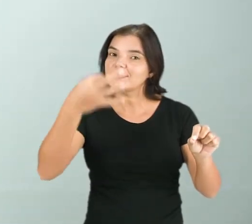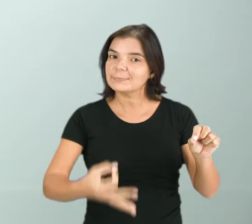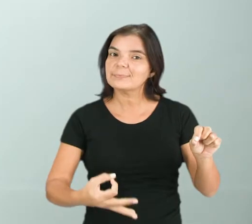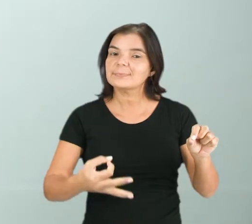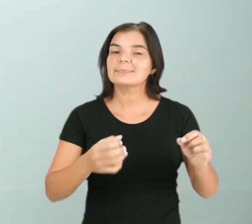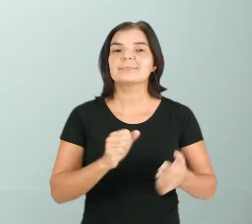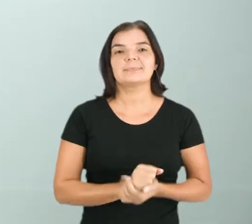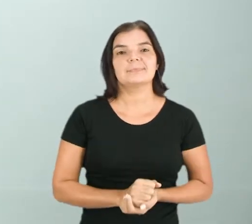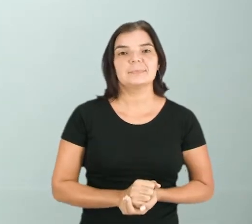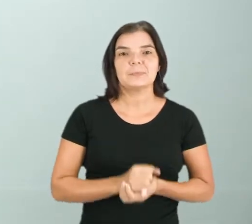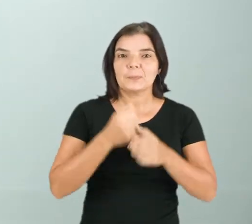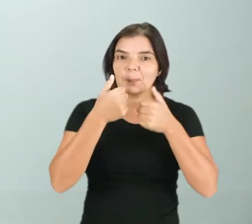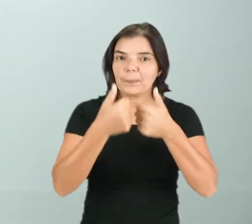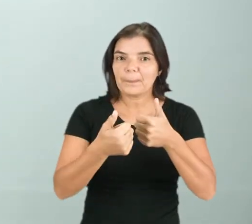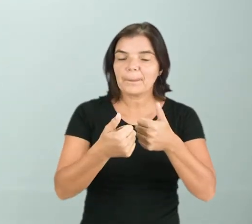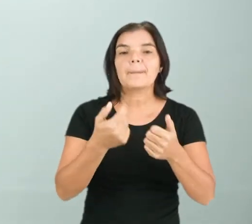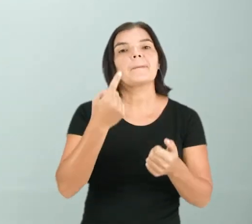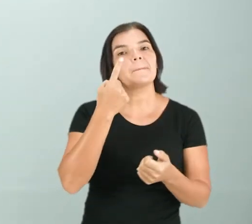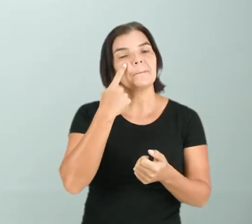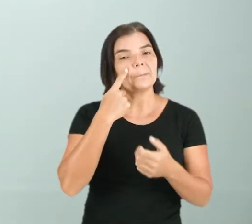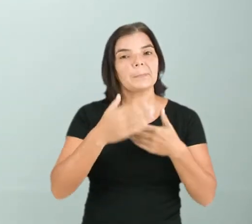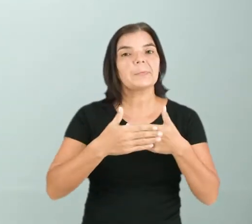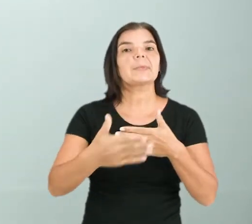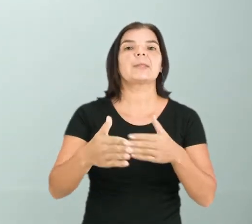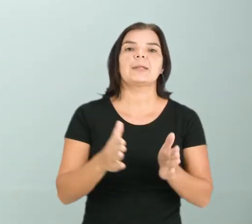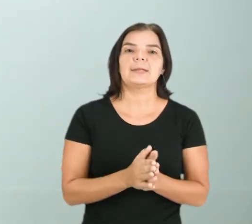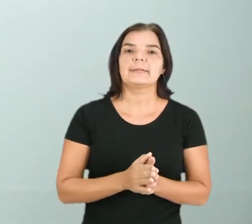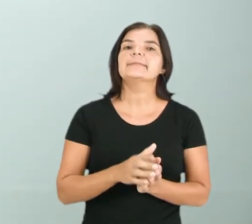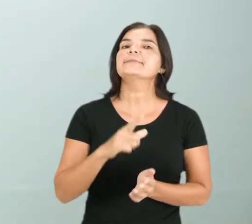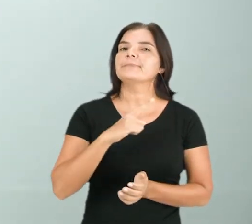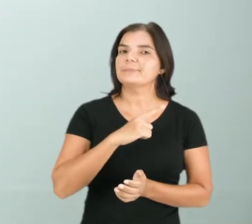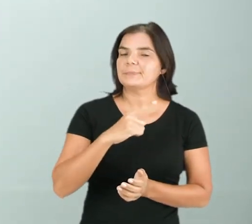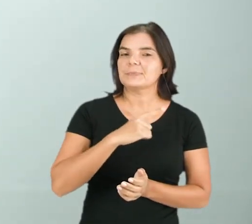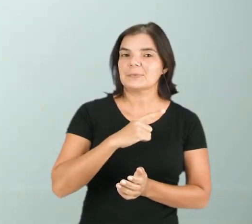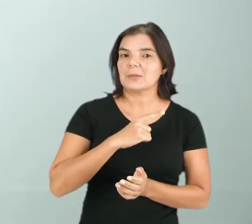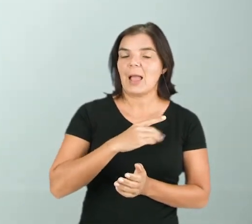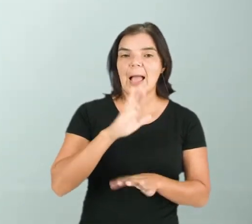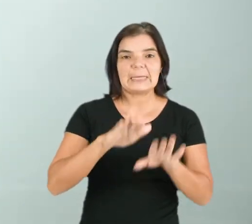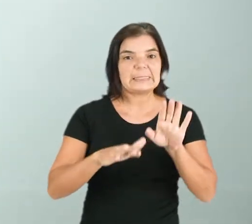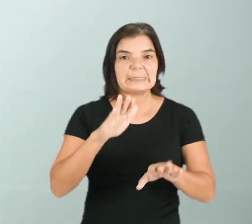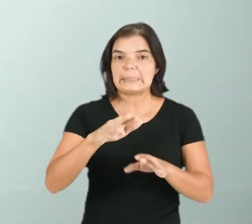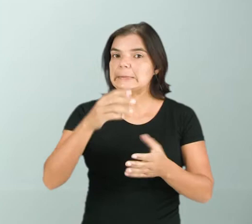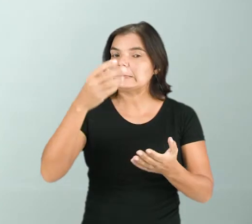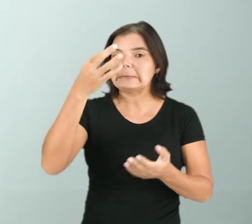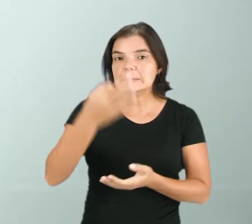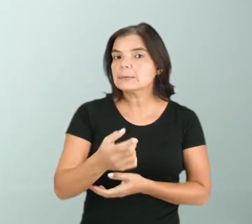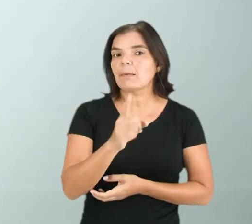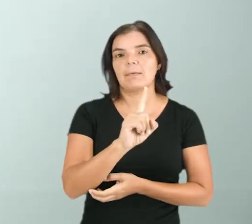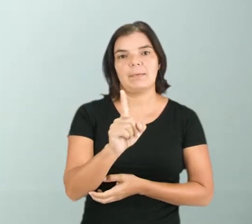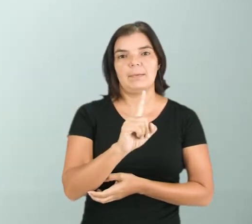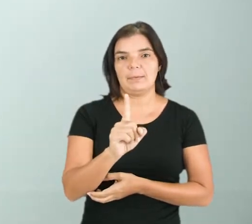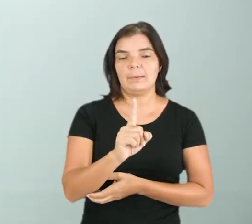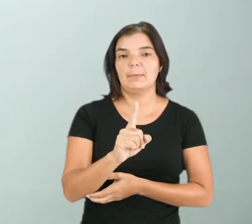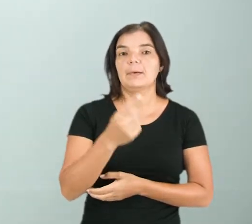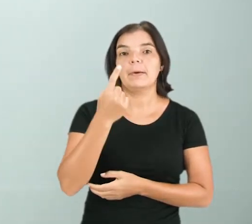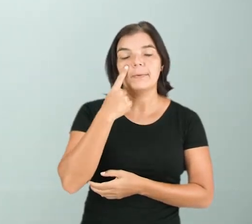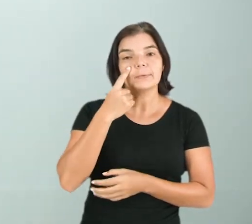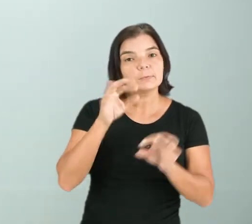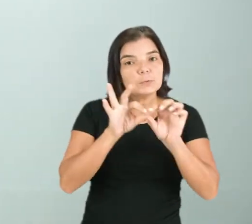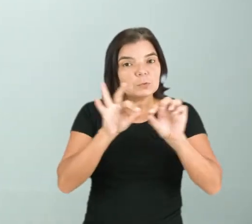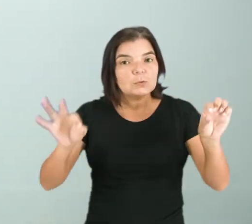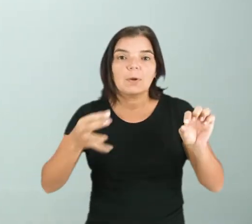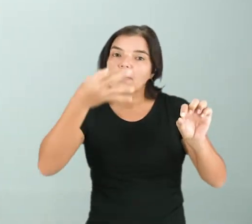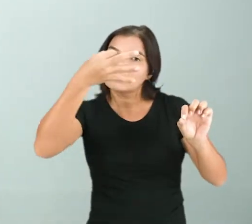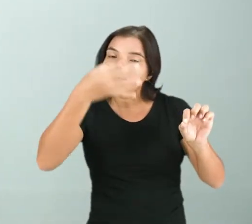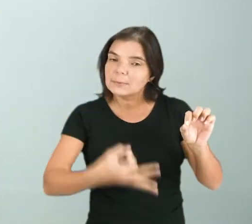exata. Tudo bem que nós vamos ver também mais à frente que existem medidas que não são tão exatas, ok? Então aquela medida ali era a